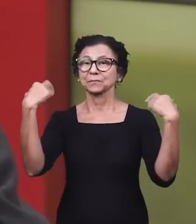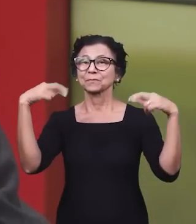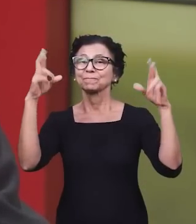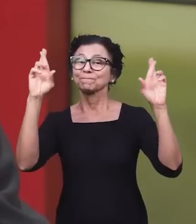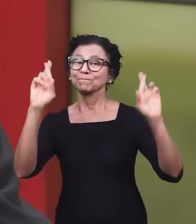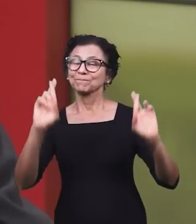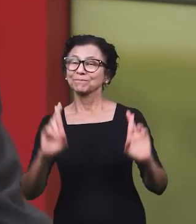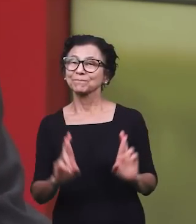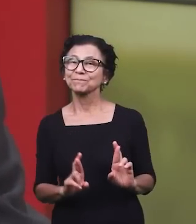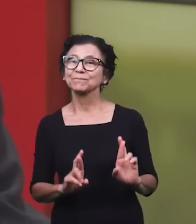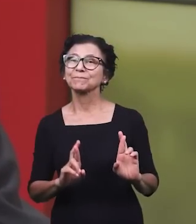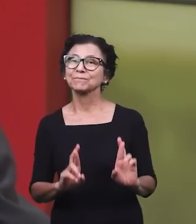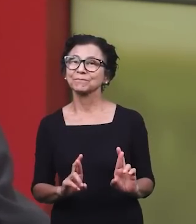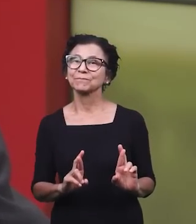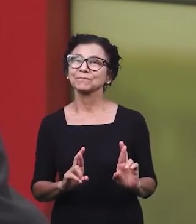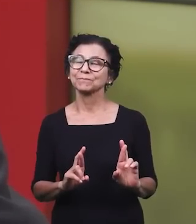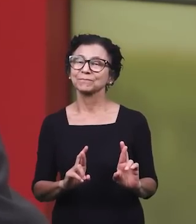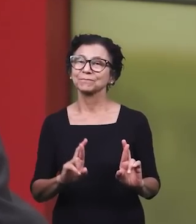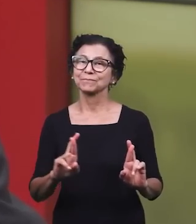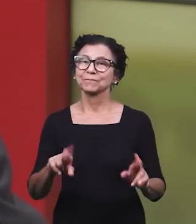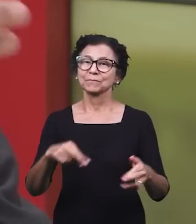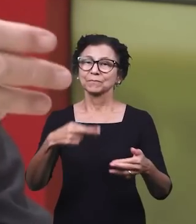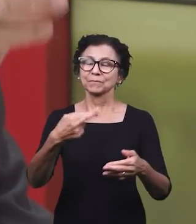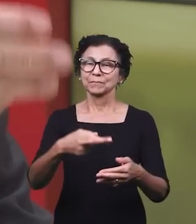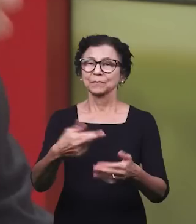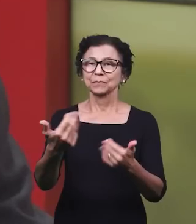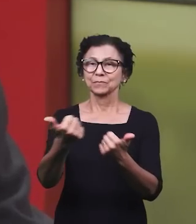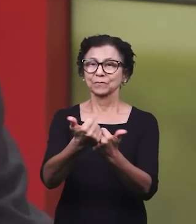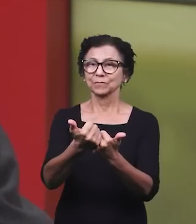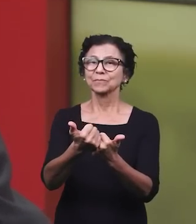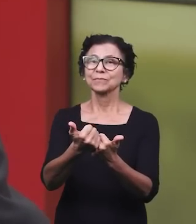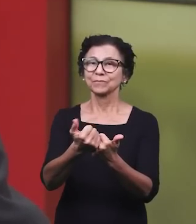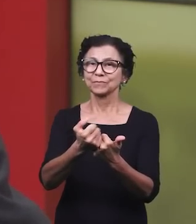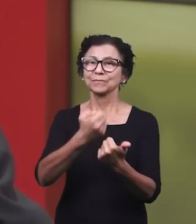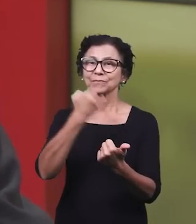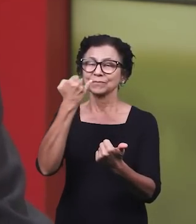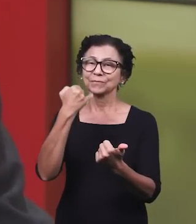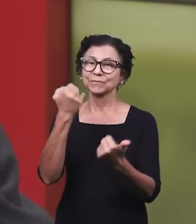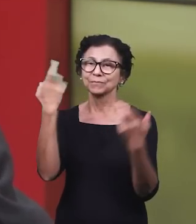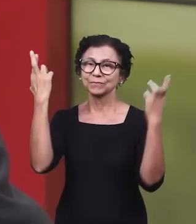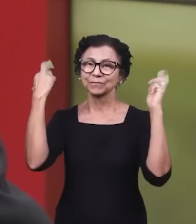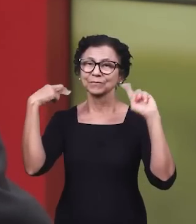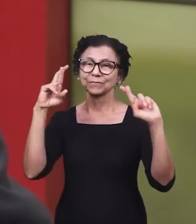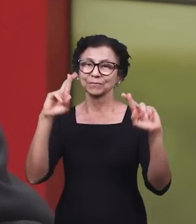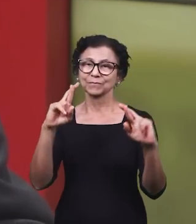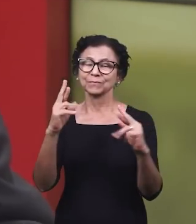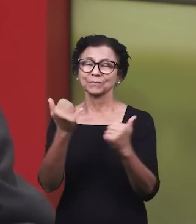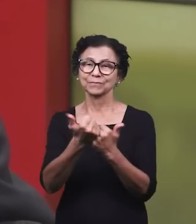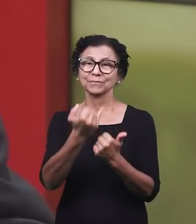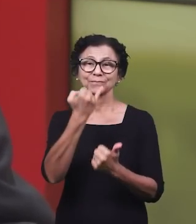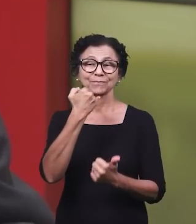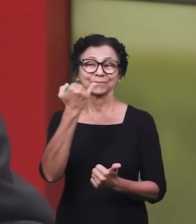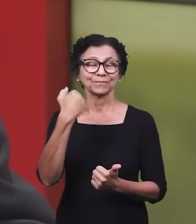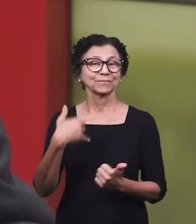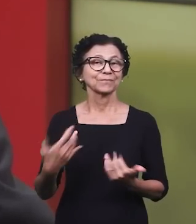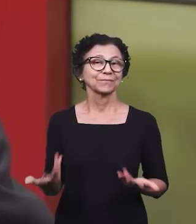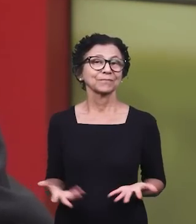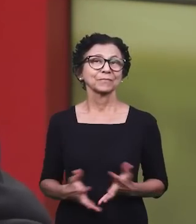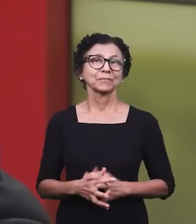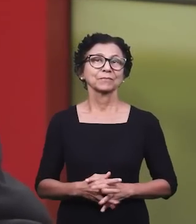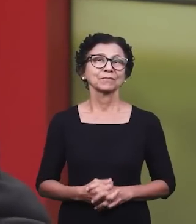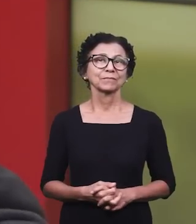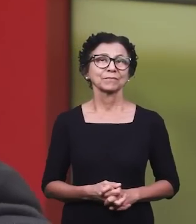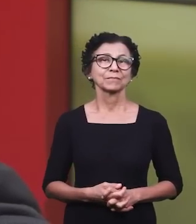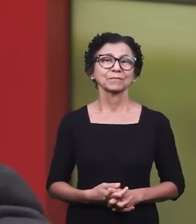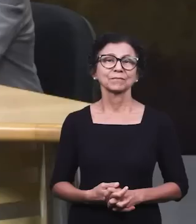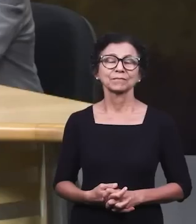nós temos visto o que está acontecendo à nossa volta, né? O pastor Jair tem sempre dado ênfase aí ao cristianismo que está aí, onde a presença do cordeiro